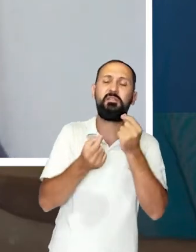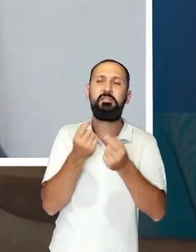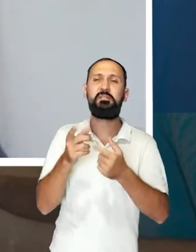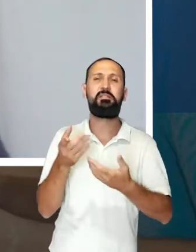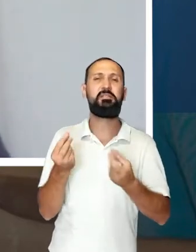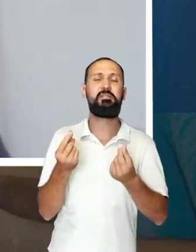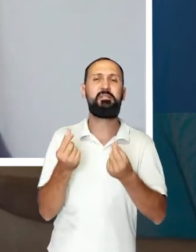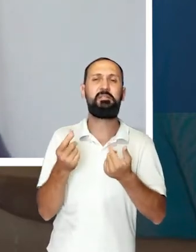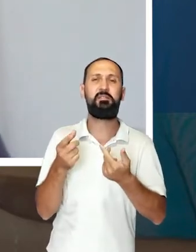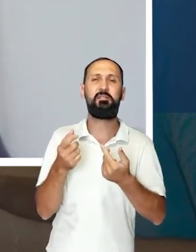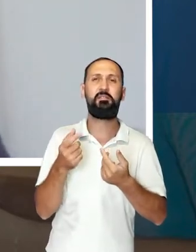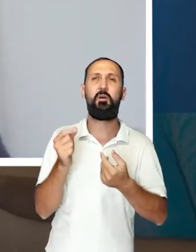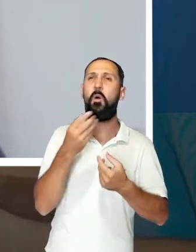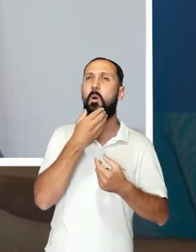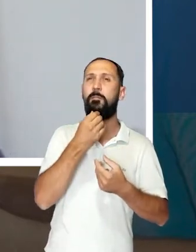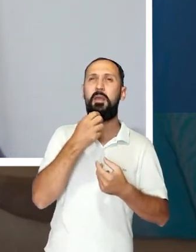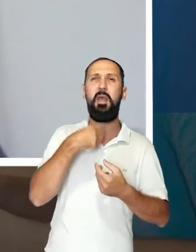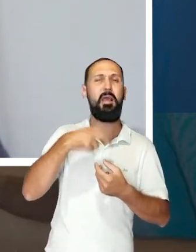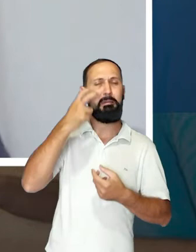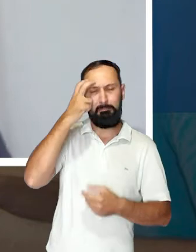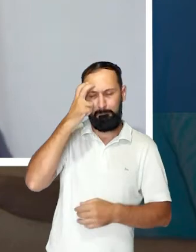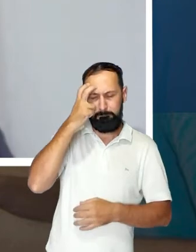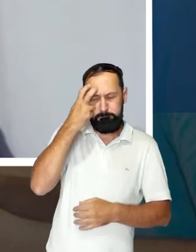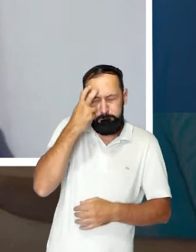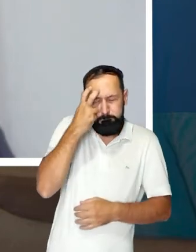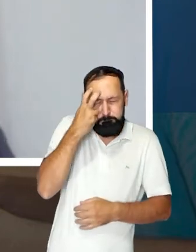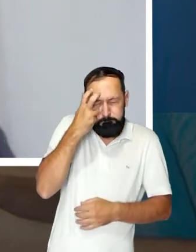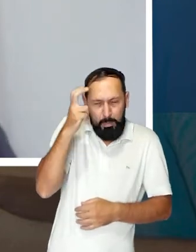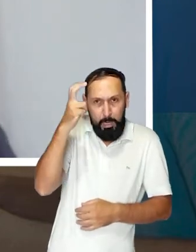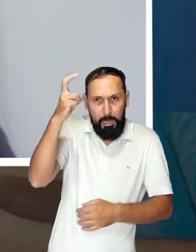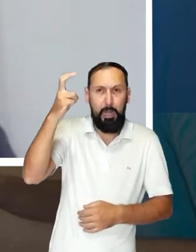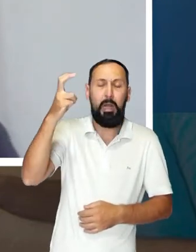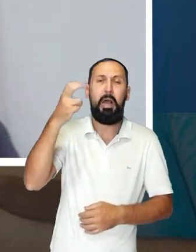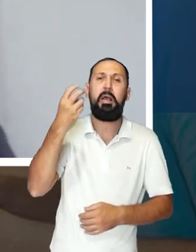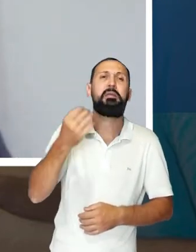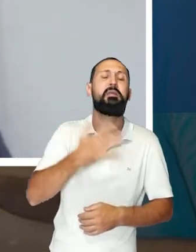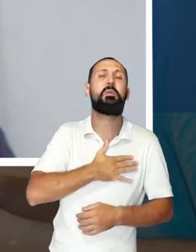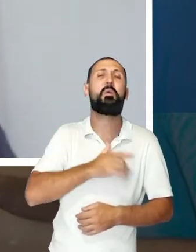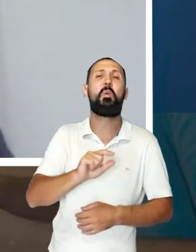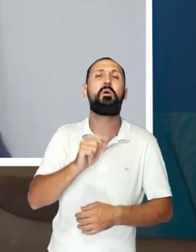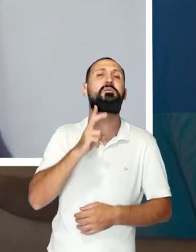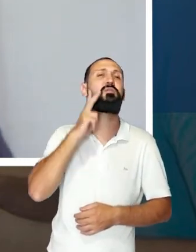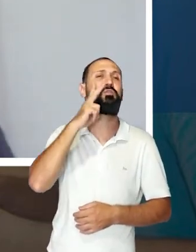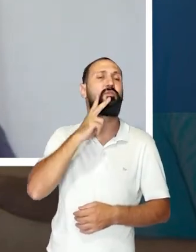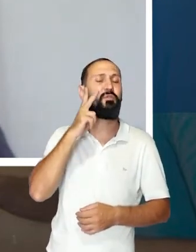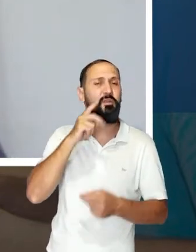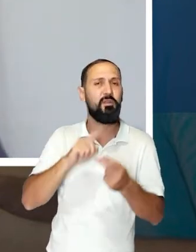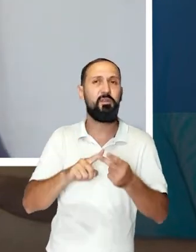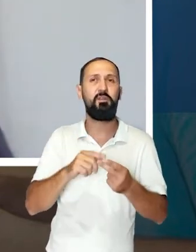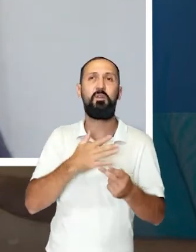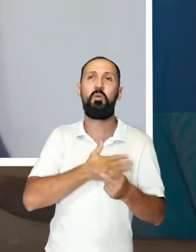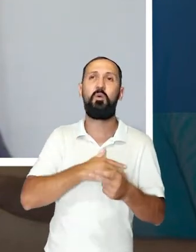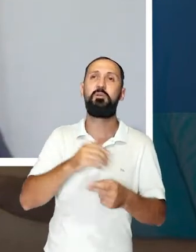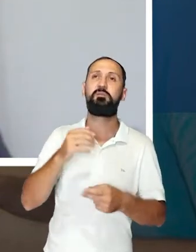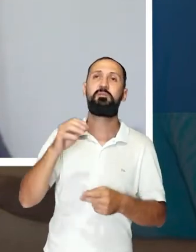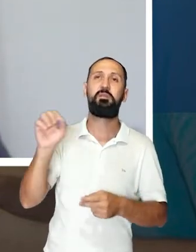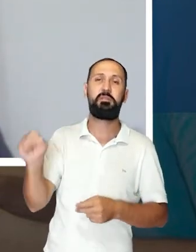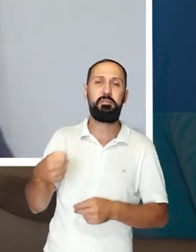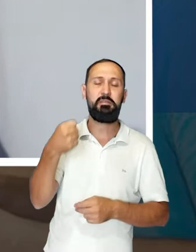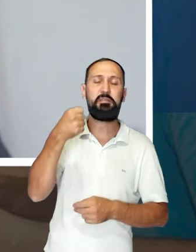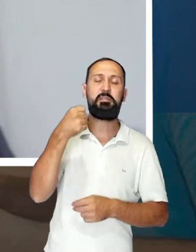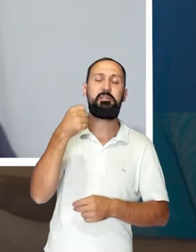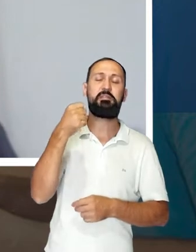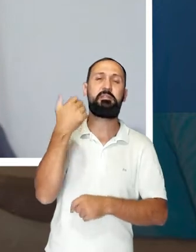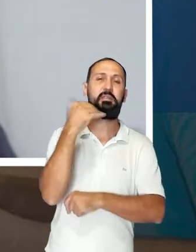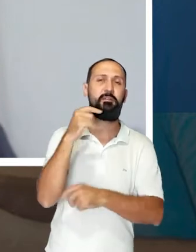que um cara pode ser um gênio e não gostar de vinho, não gostar de cerveja,